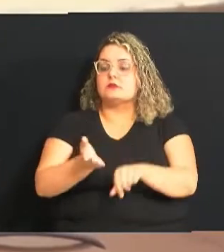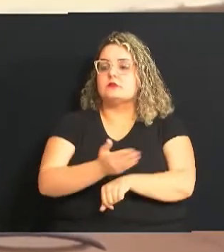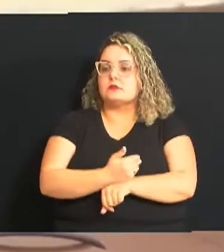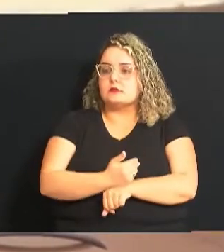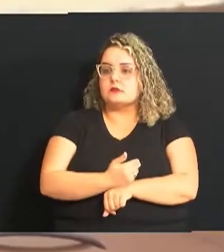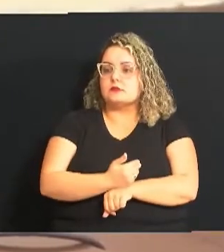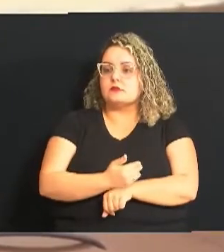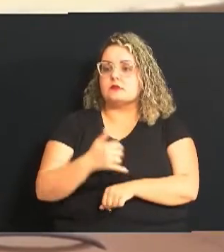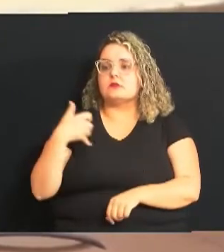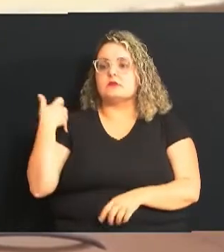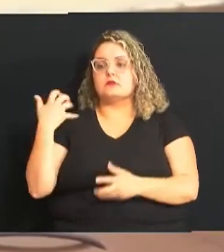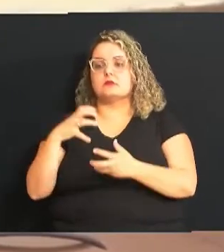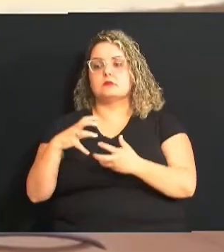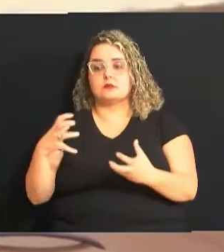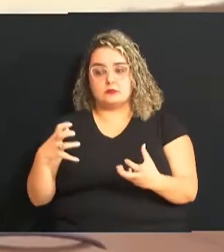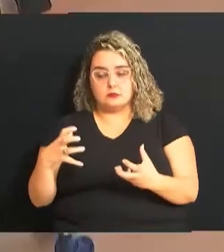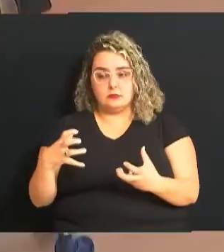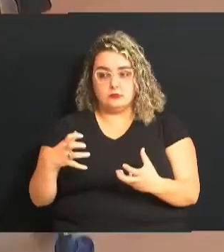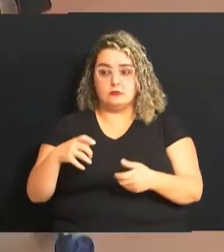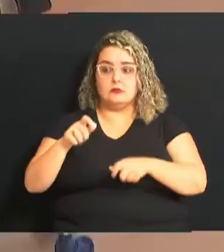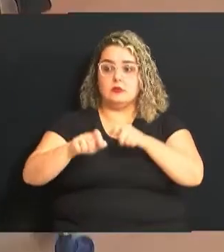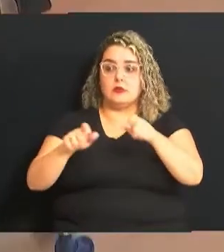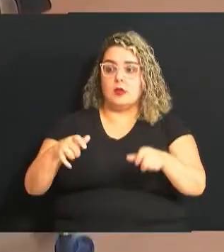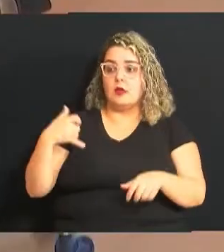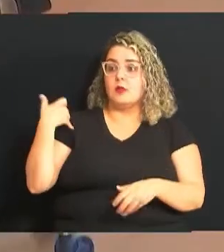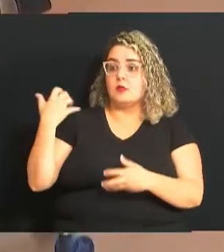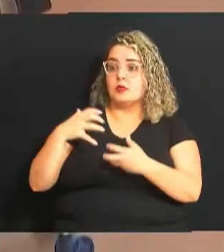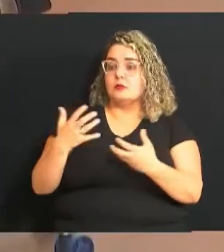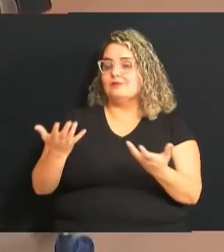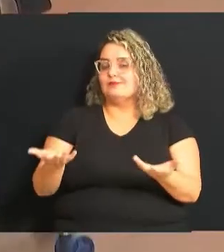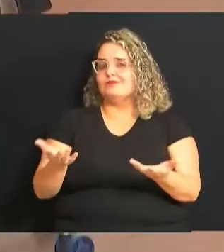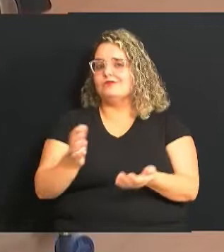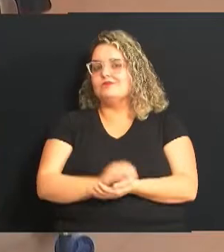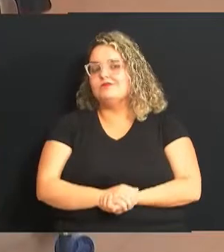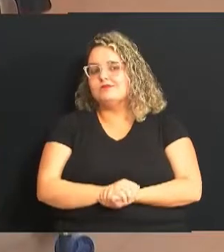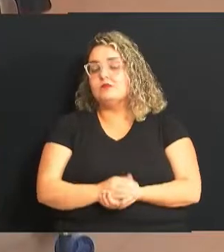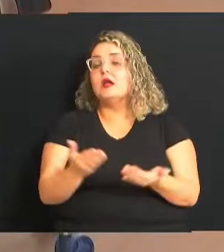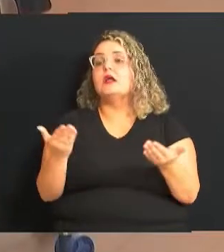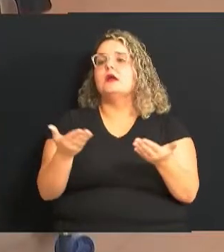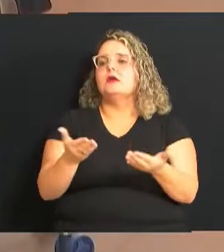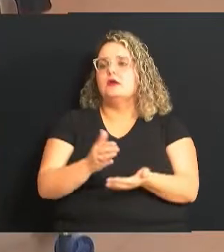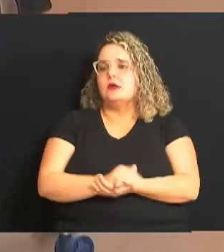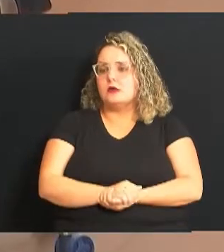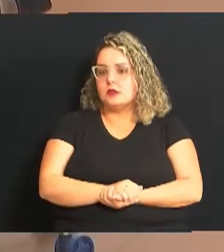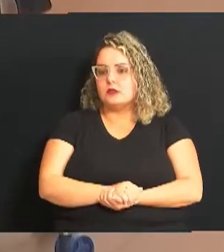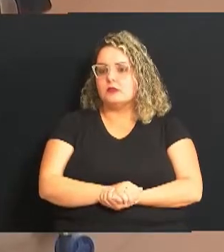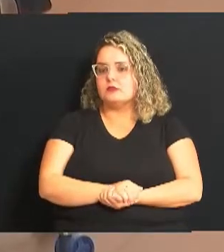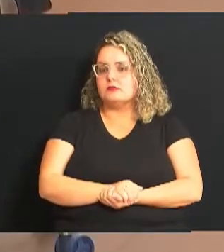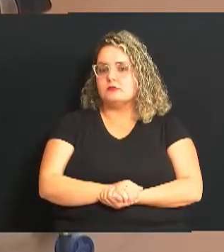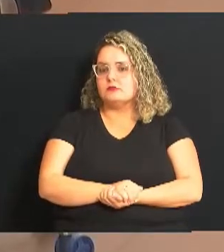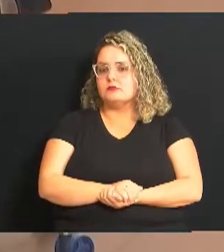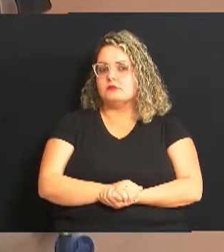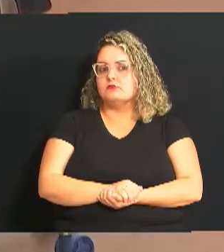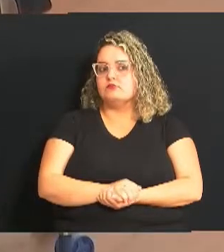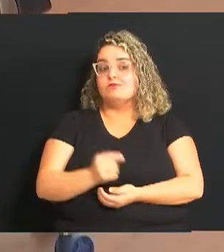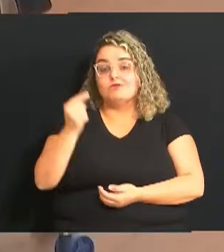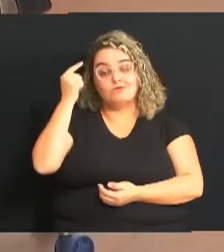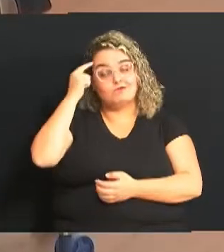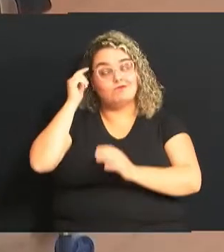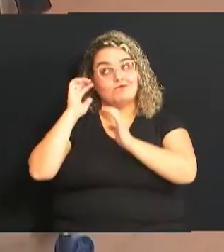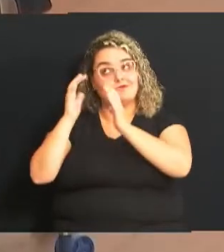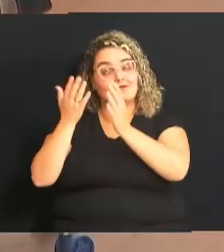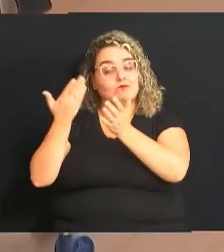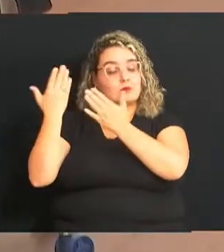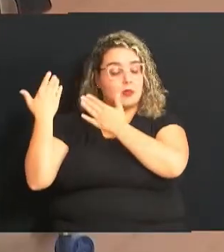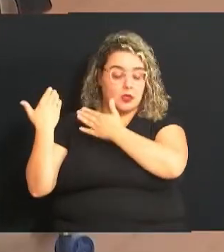aquele idoso, né? Aquela pessoa idosa que fala, poxa, e agora? Né? A gente tem que deixar esse pensamento para trás e falar, não,